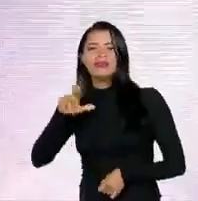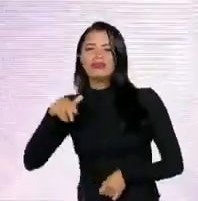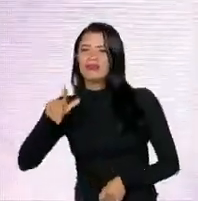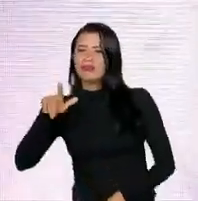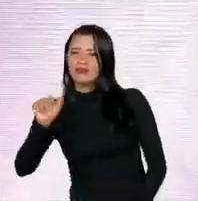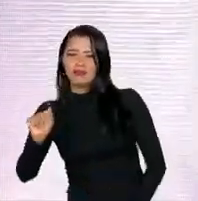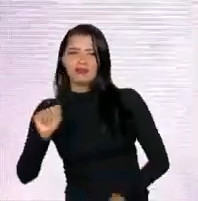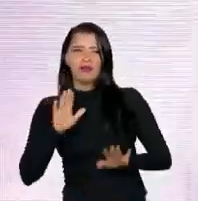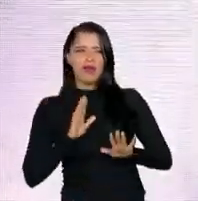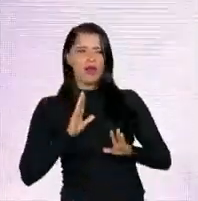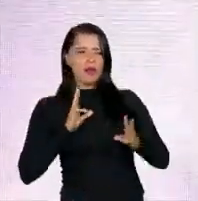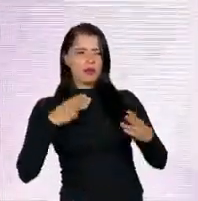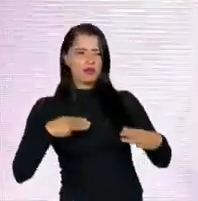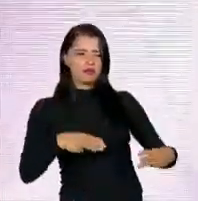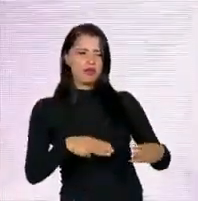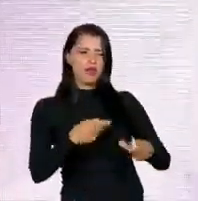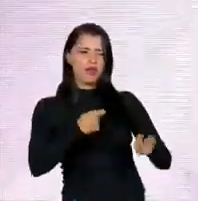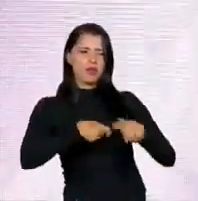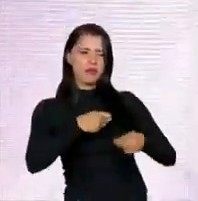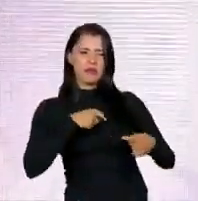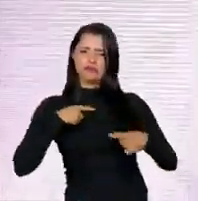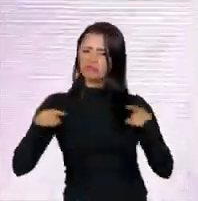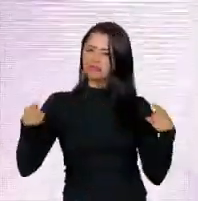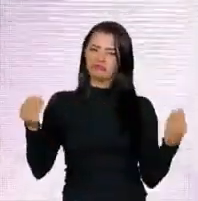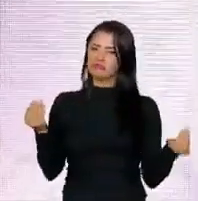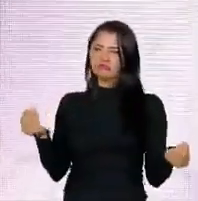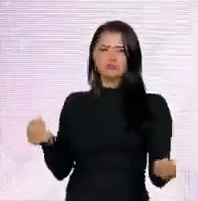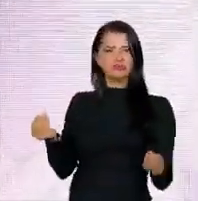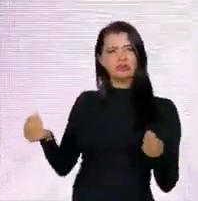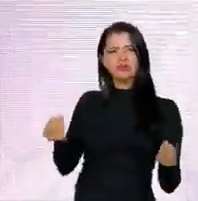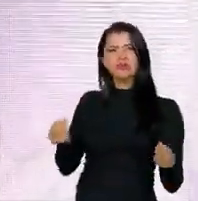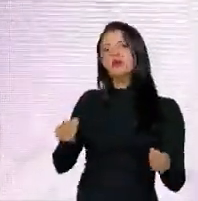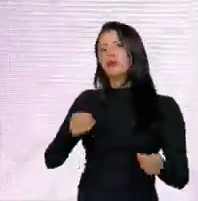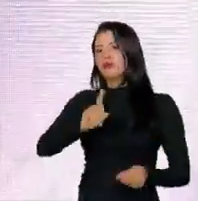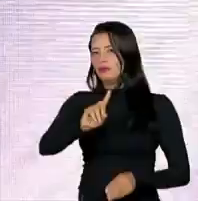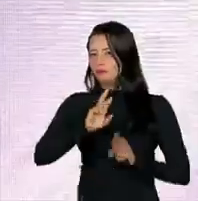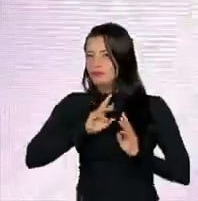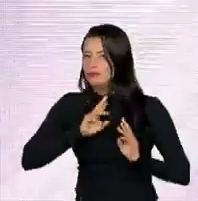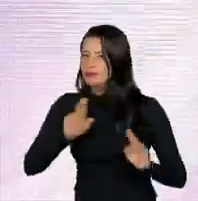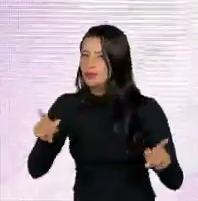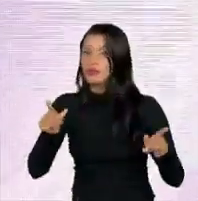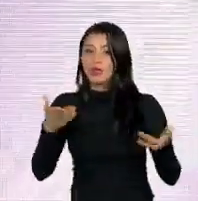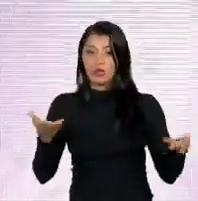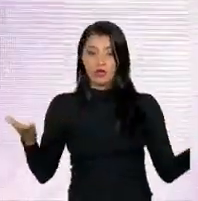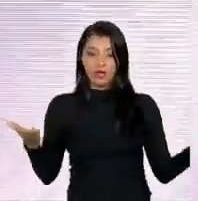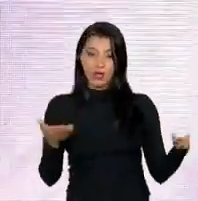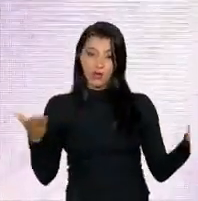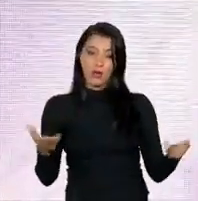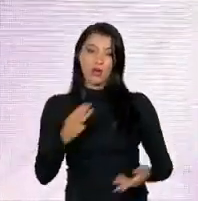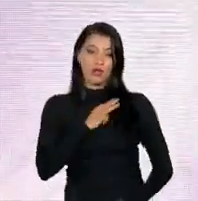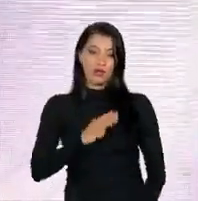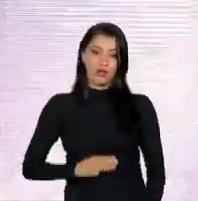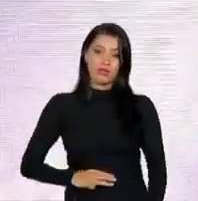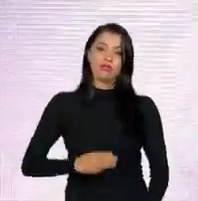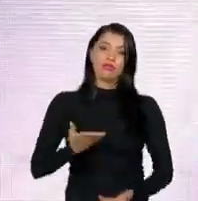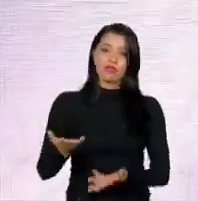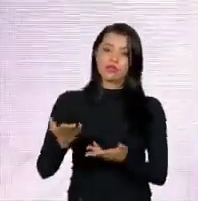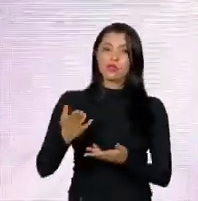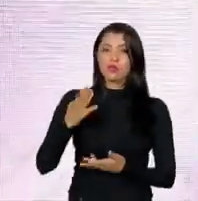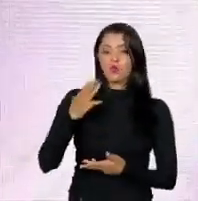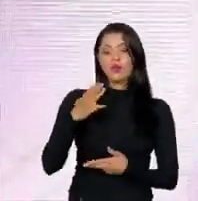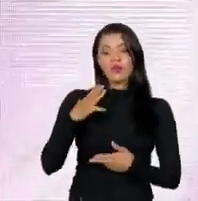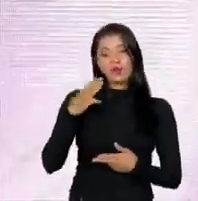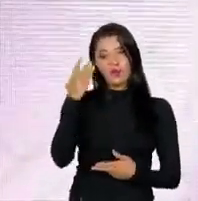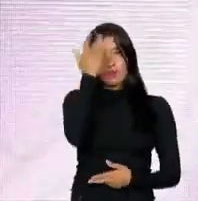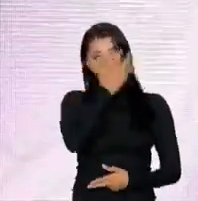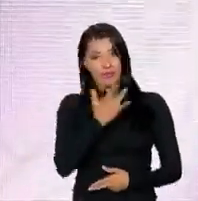Economia não tinha nada a ver com isso. Mas, não, nessa gestão, na gestão do ministro Fernando Haddad, o